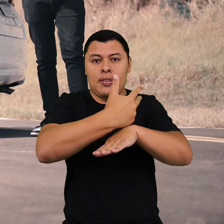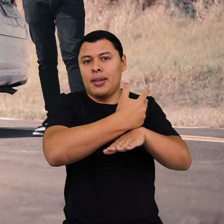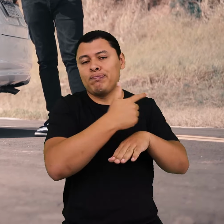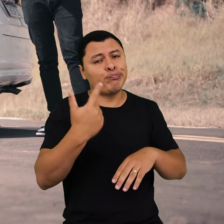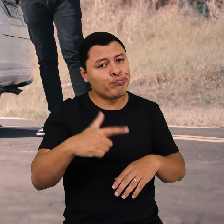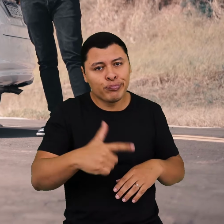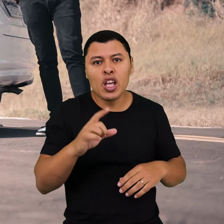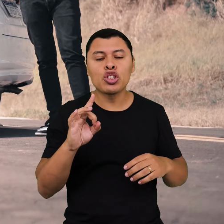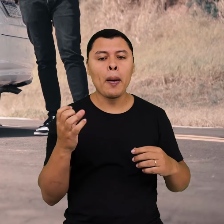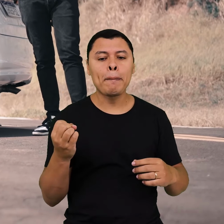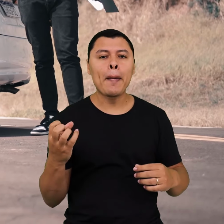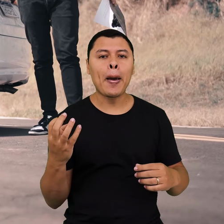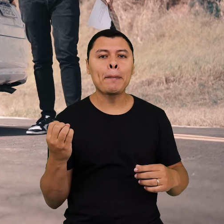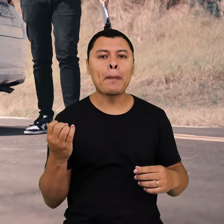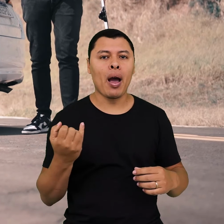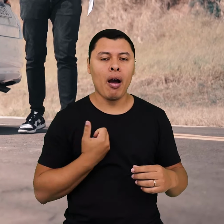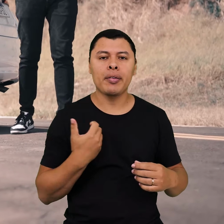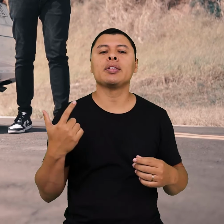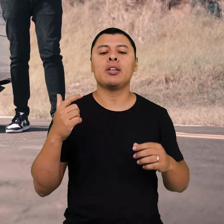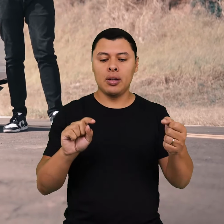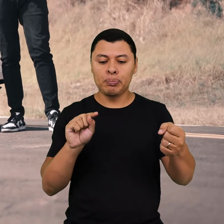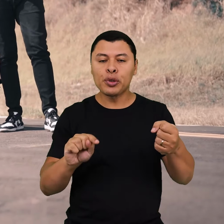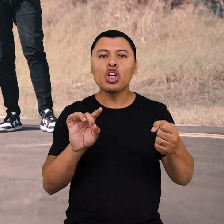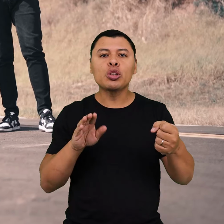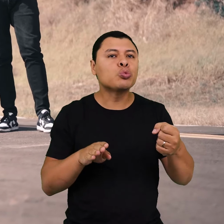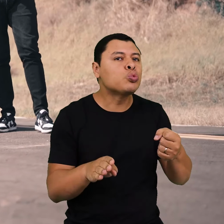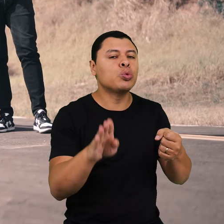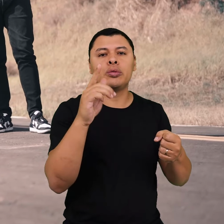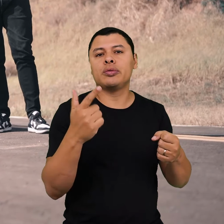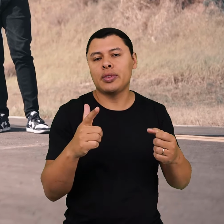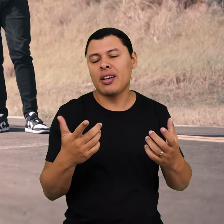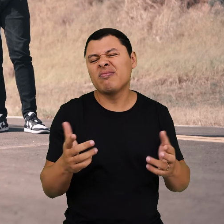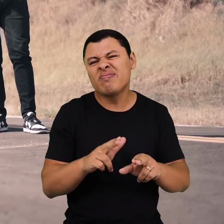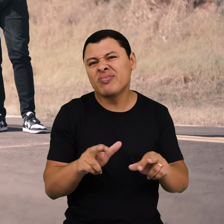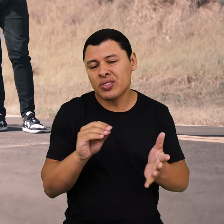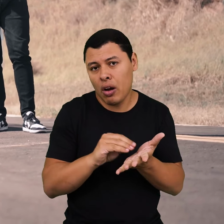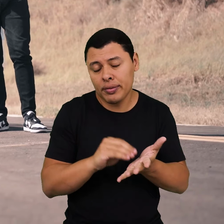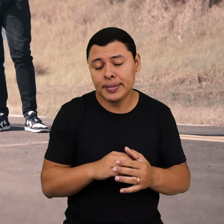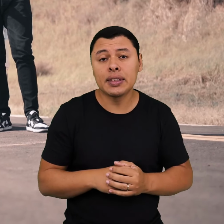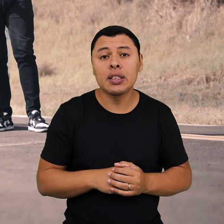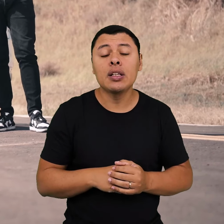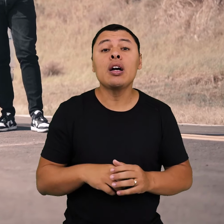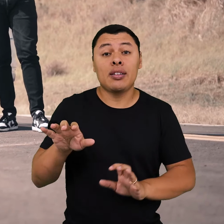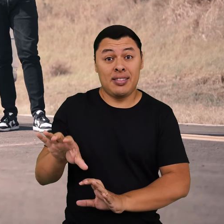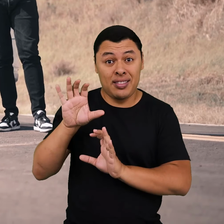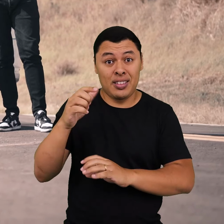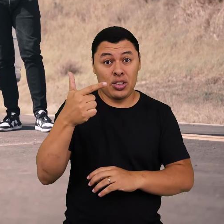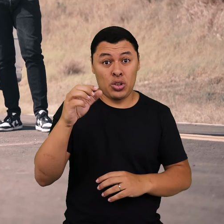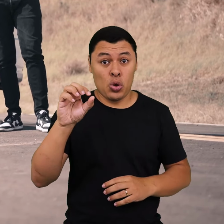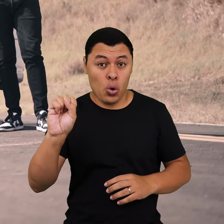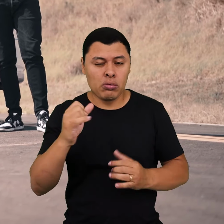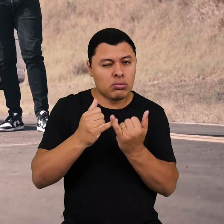de estacionamento atrás, não tem controle de velocidade de cruzeiro, só ar analógico, enfim. E o 208 também fica mais ou